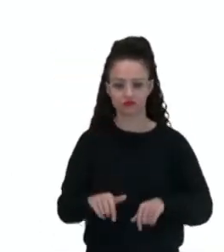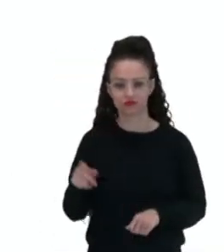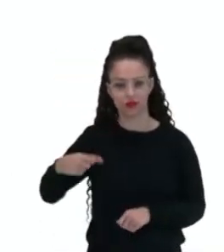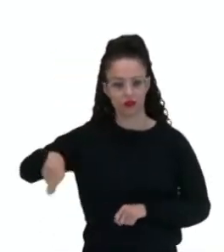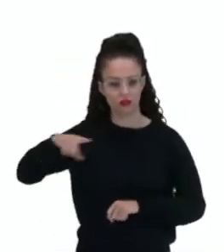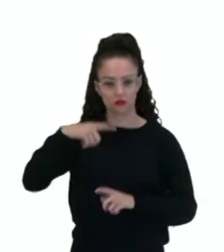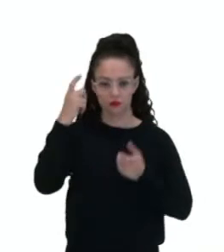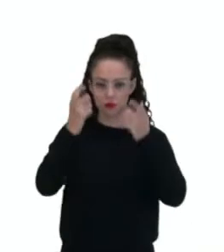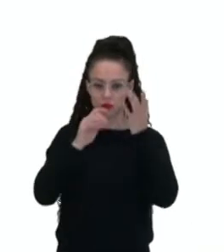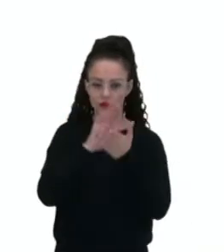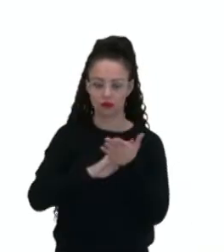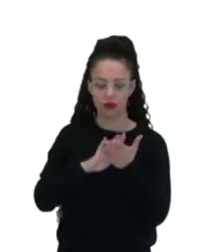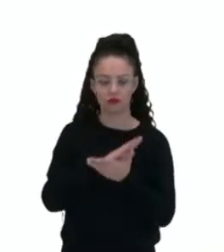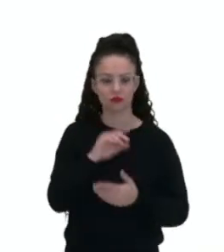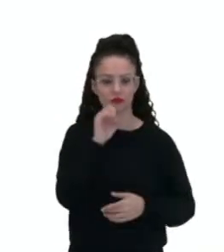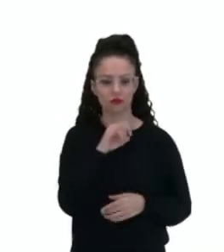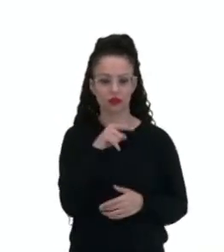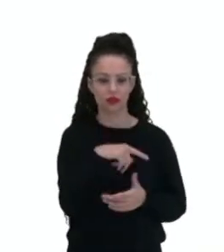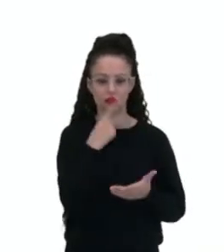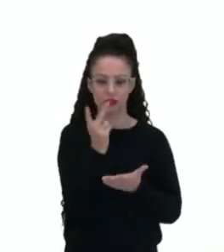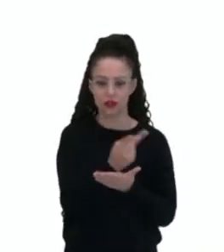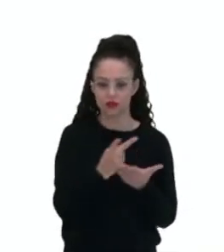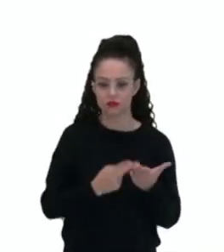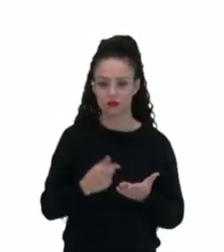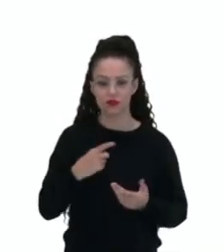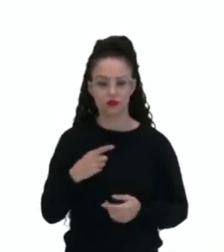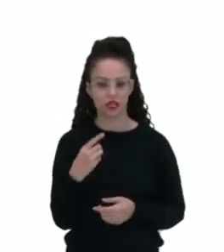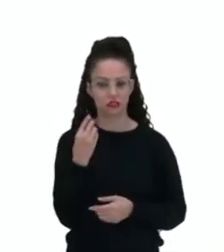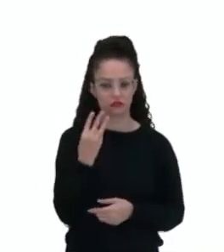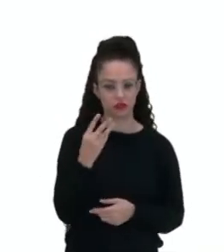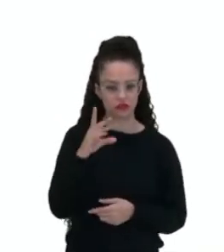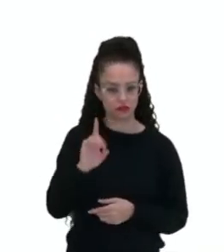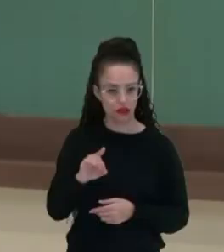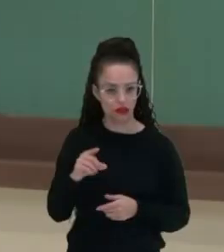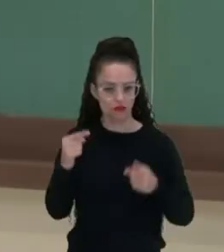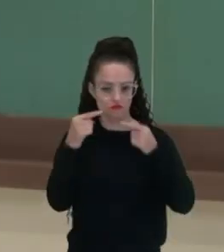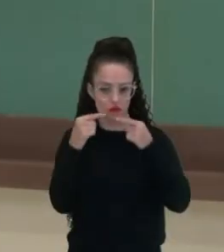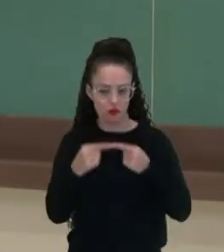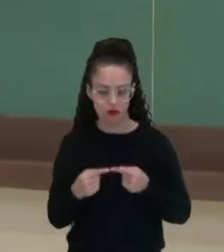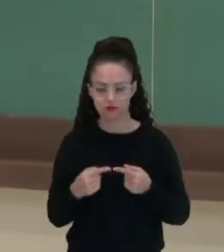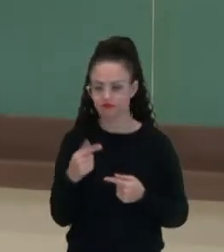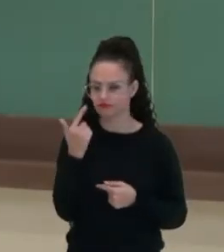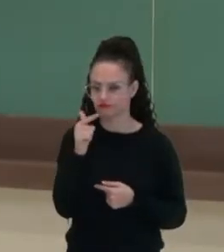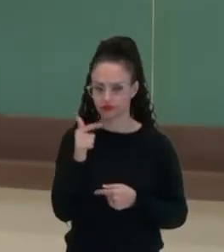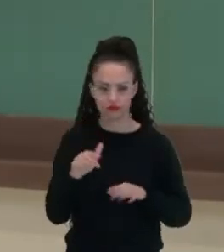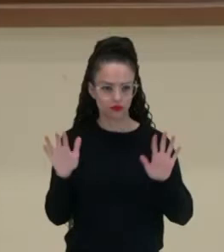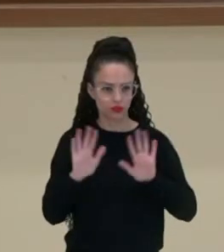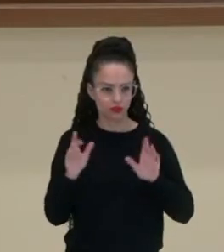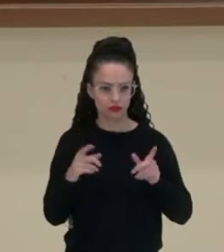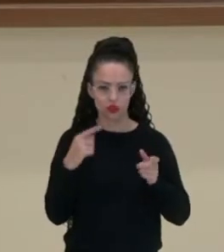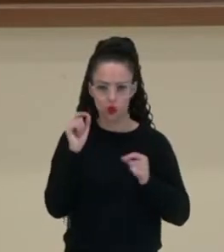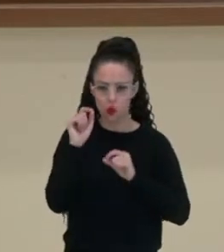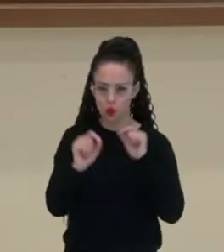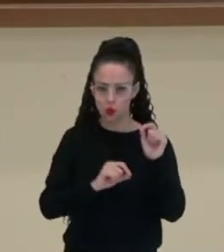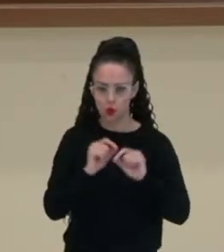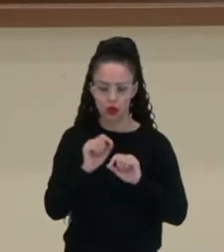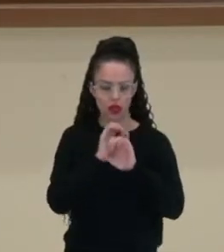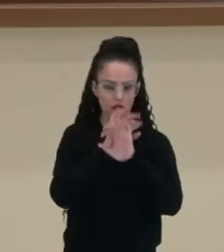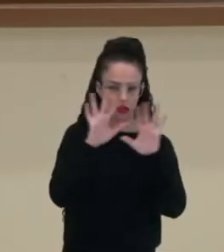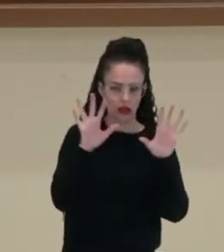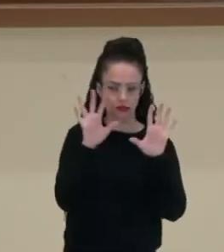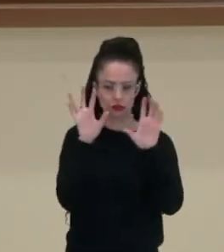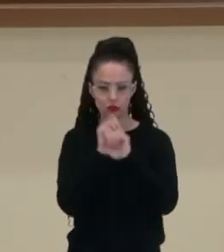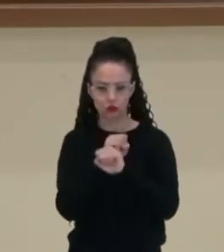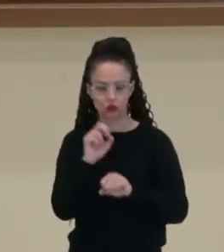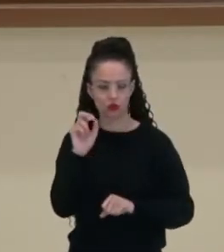preocupados, né, se esse desenho está trabalhando a tridimensionalidade, se está trabalhando proporção, se está trabalhando claro escuro